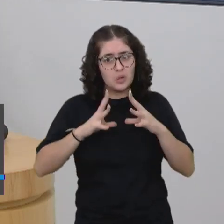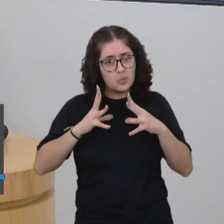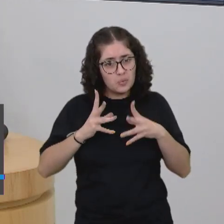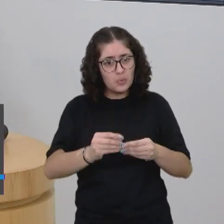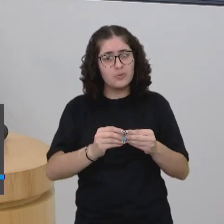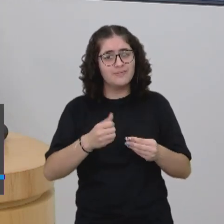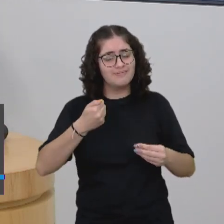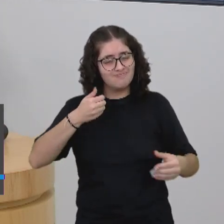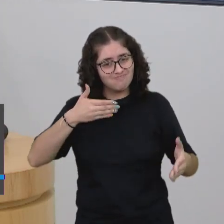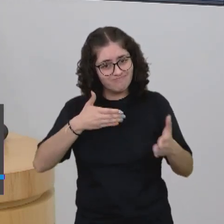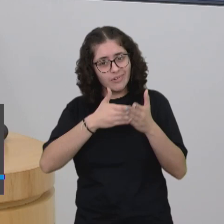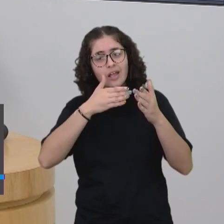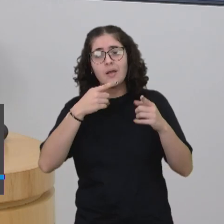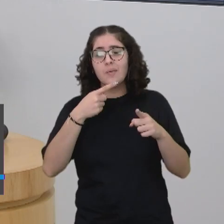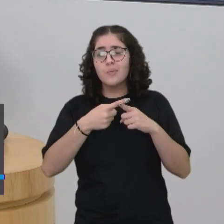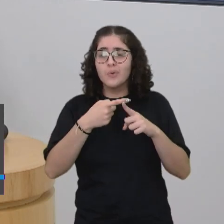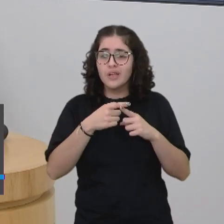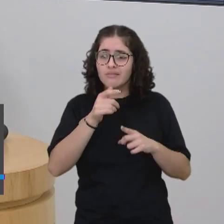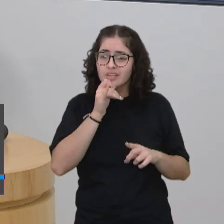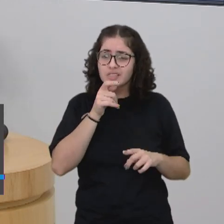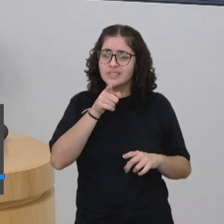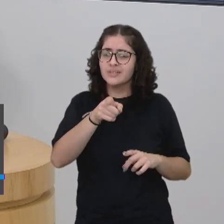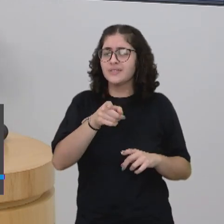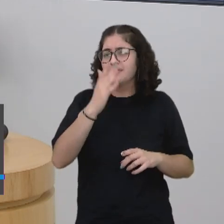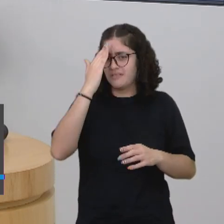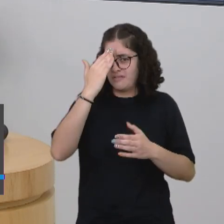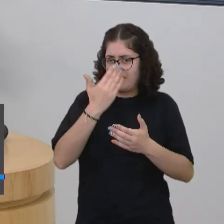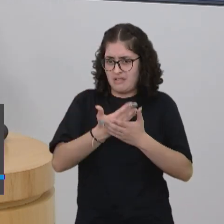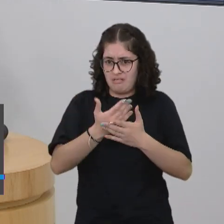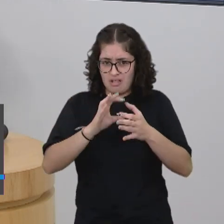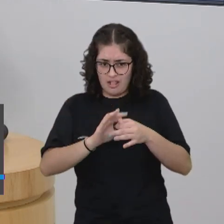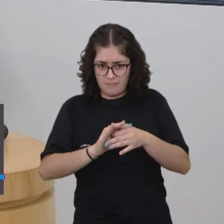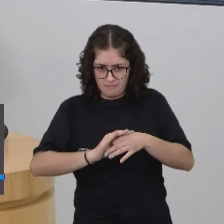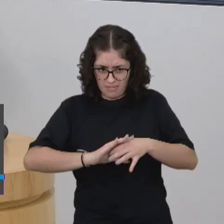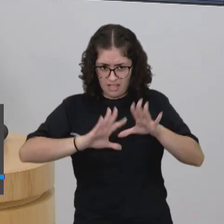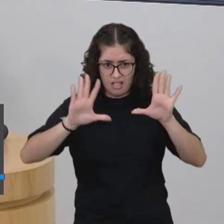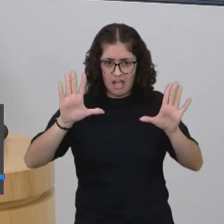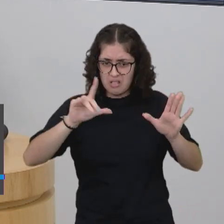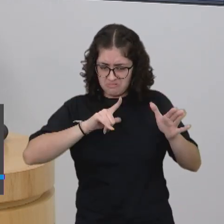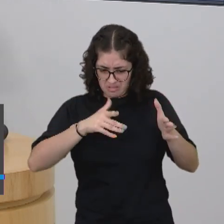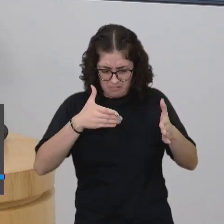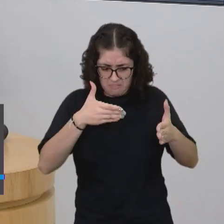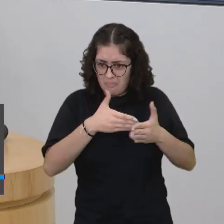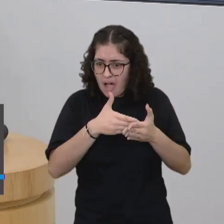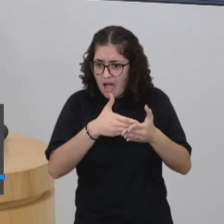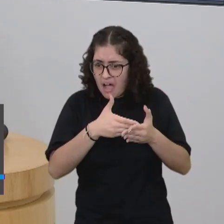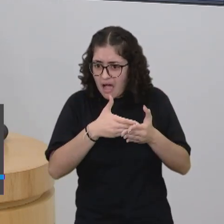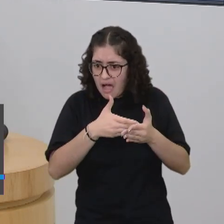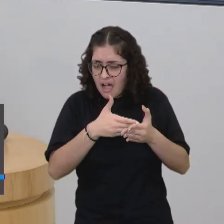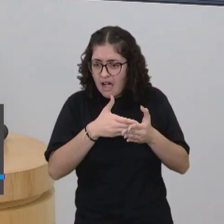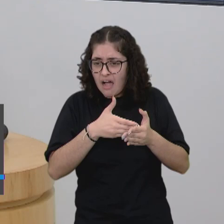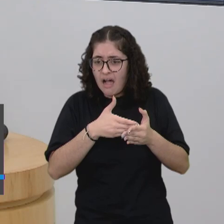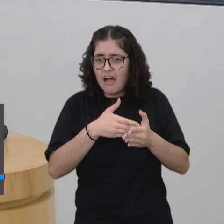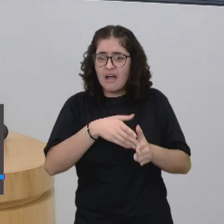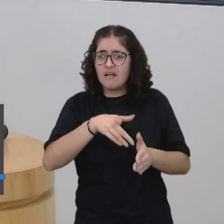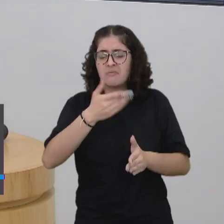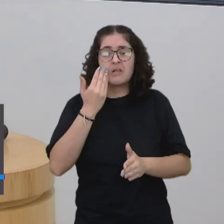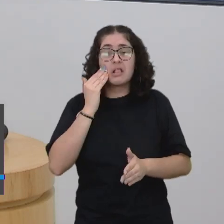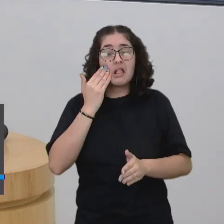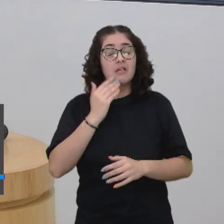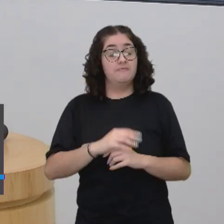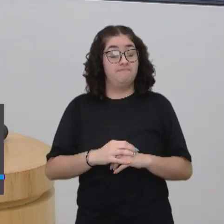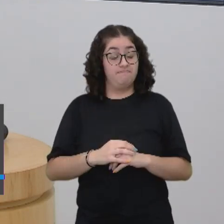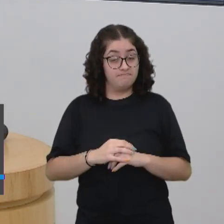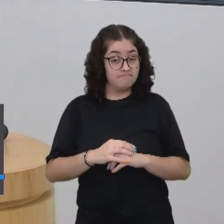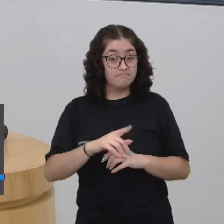de limite. Porque quando você acredita que a liberdade de expressão ela não tem limite, é porque a gente ainda não entendeu